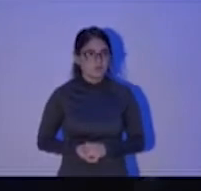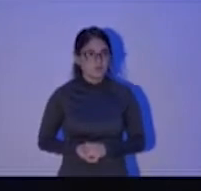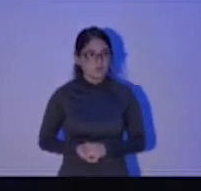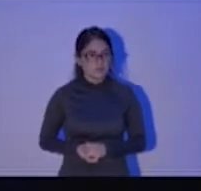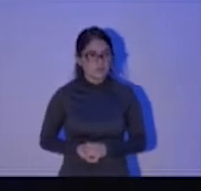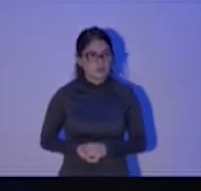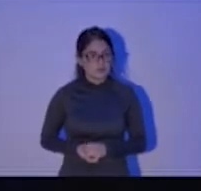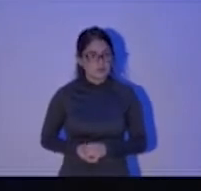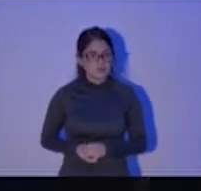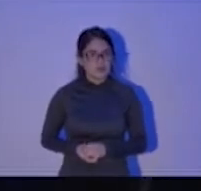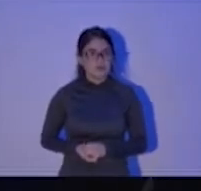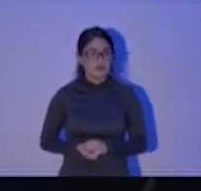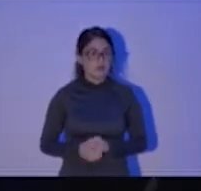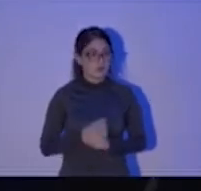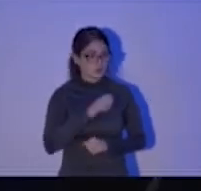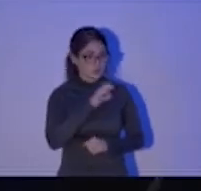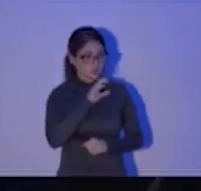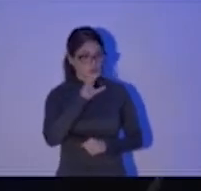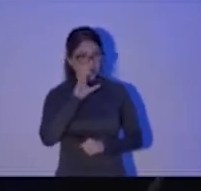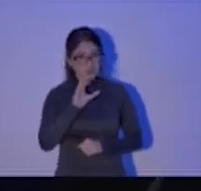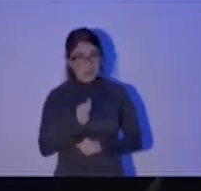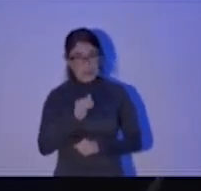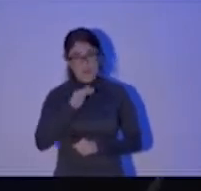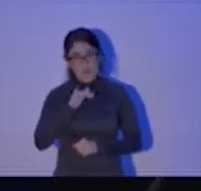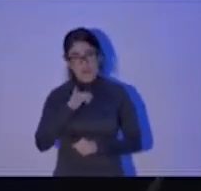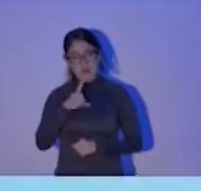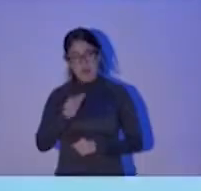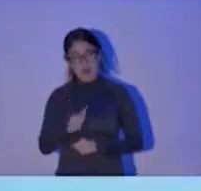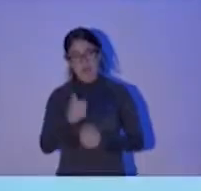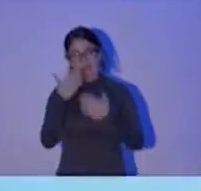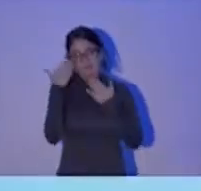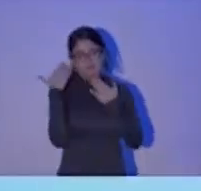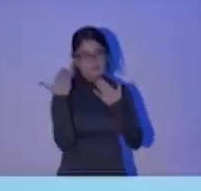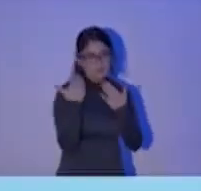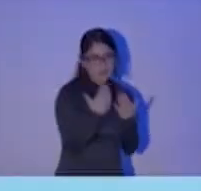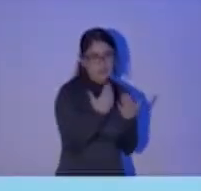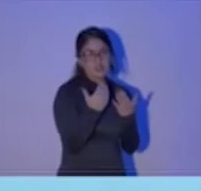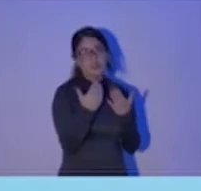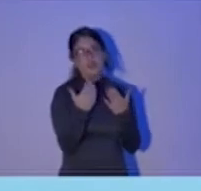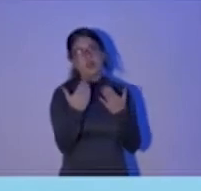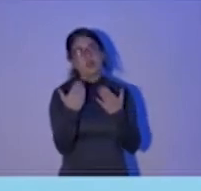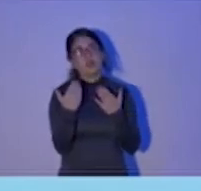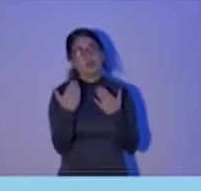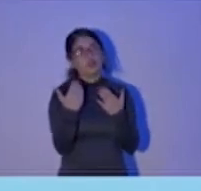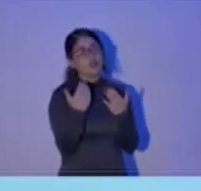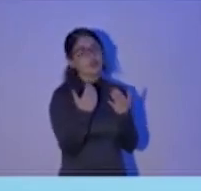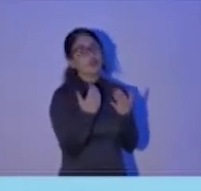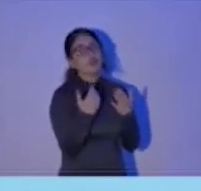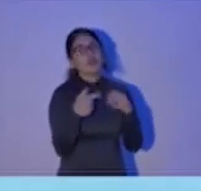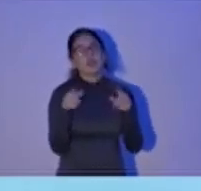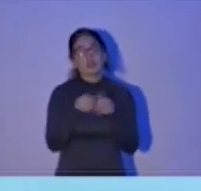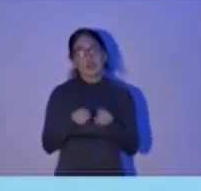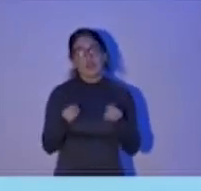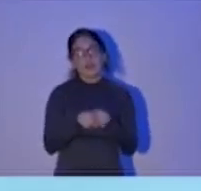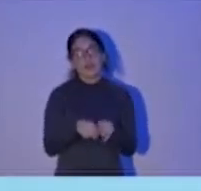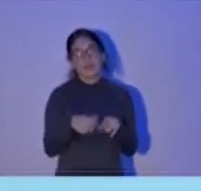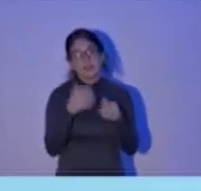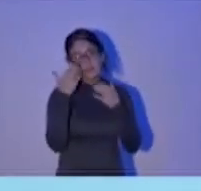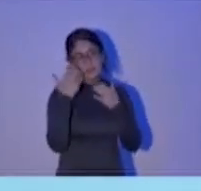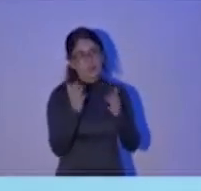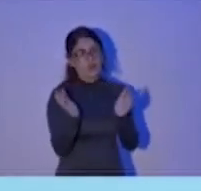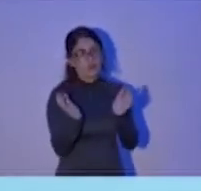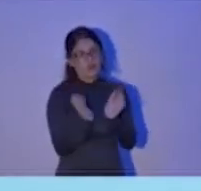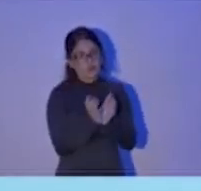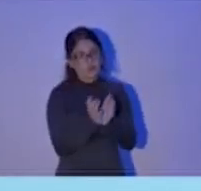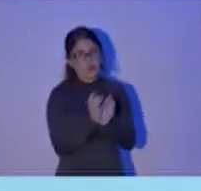Camila, agradeço a você e a toda a estrutura da Fundação Lehman que realiza